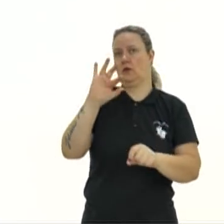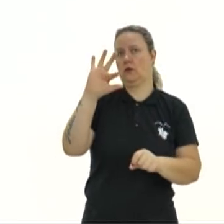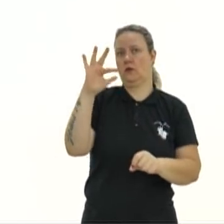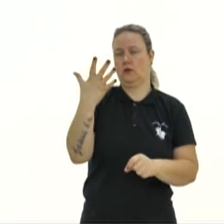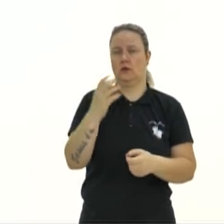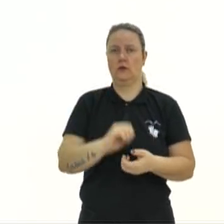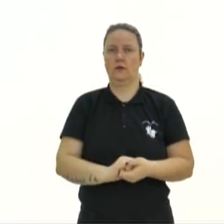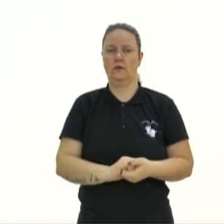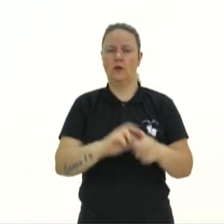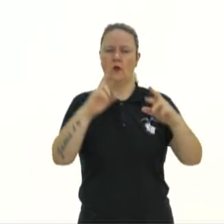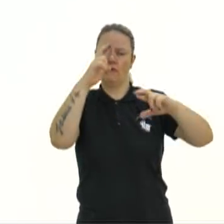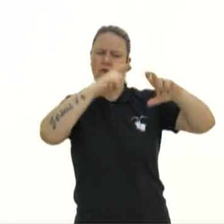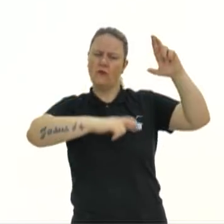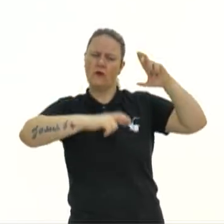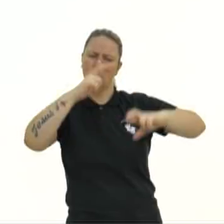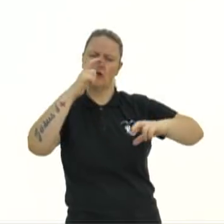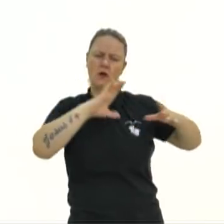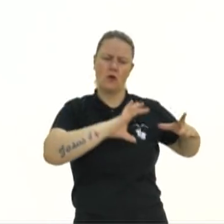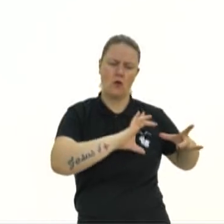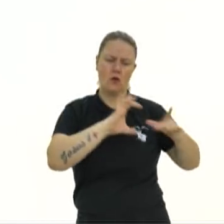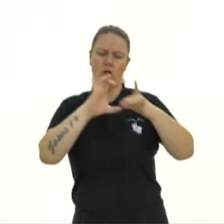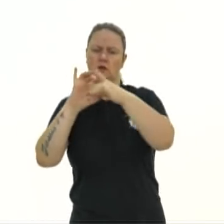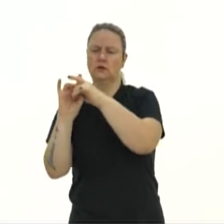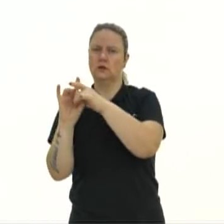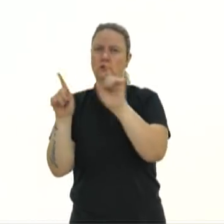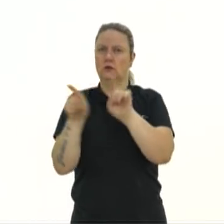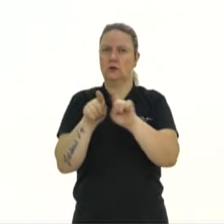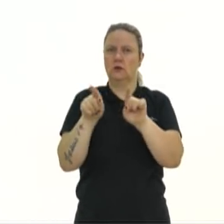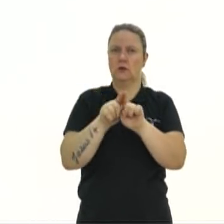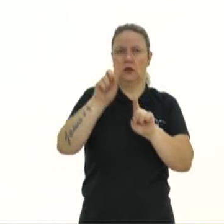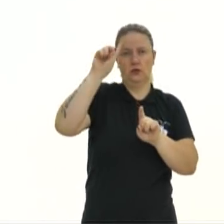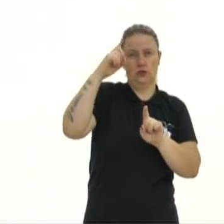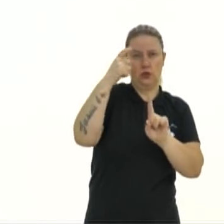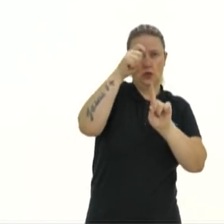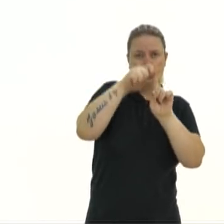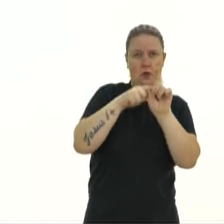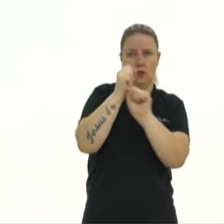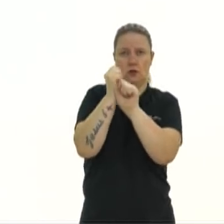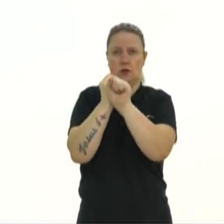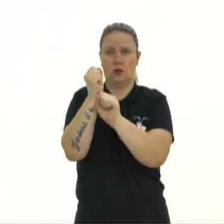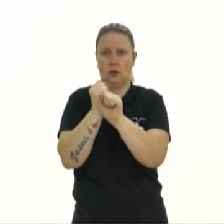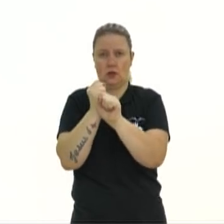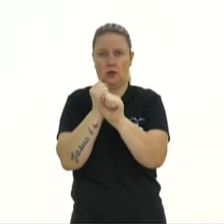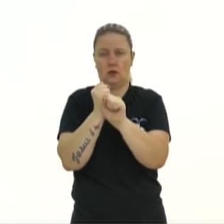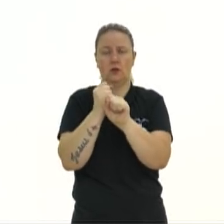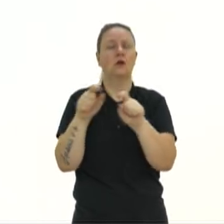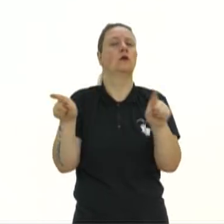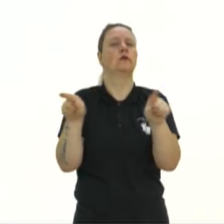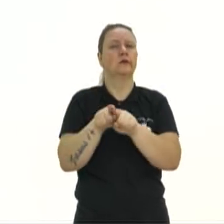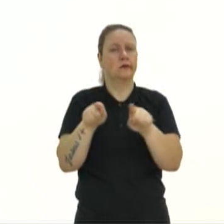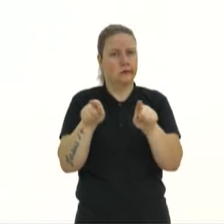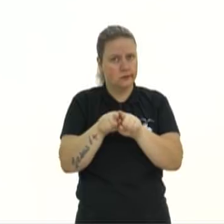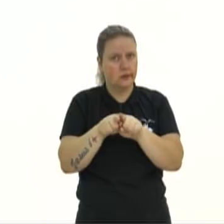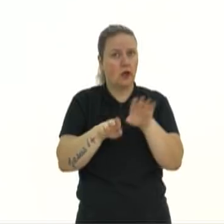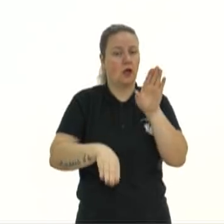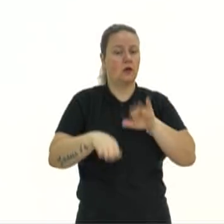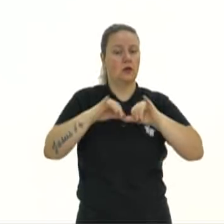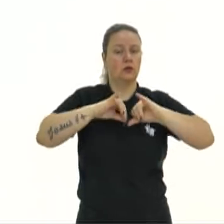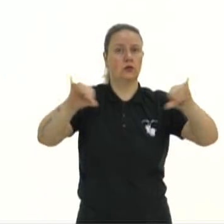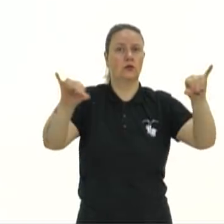Verifique o contexto, como a data de publicação. Divulgar uma notícia bem antiga também é um tipo de